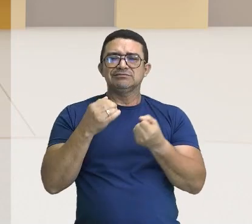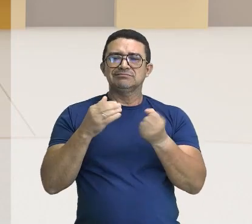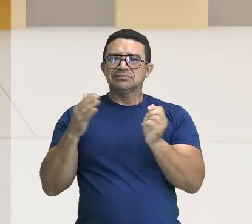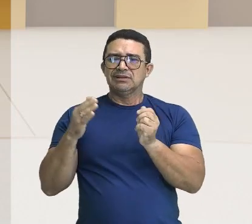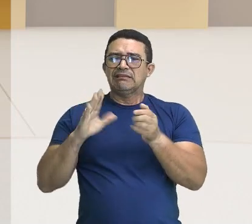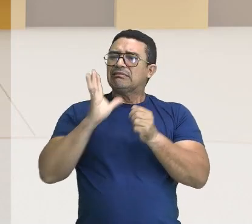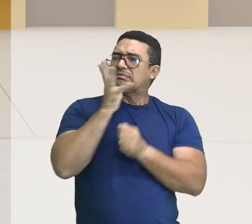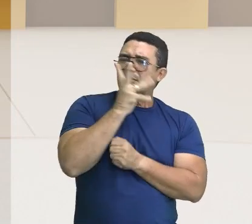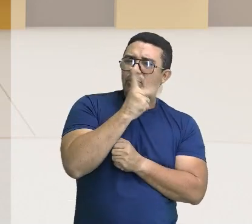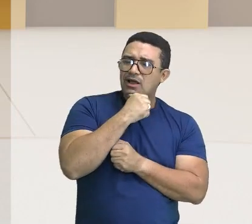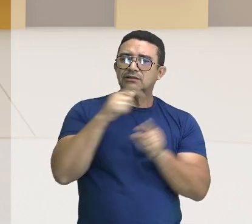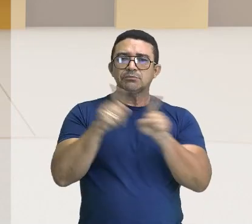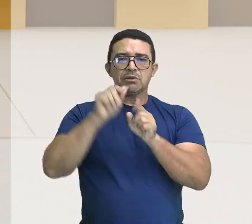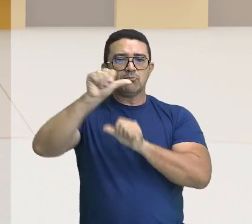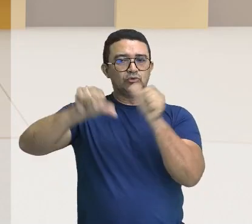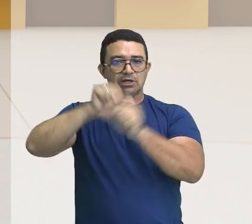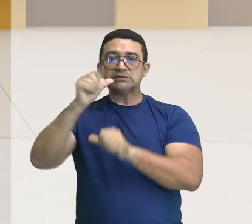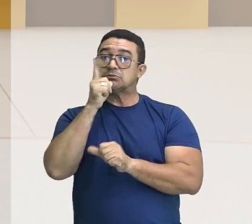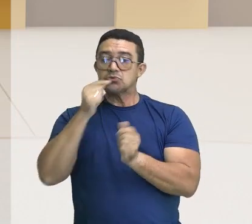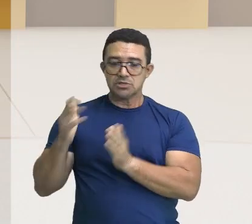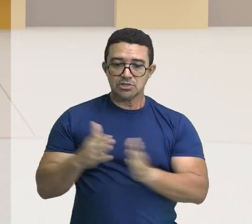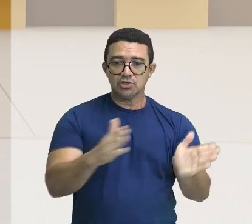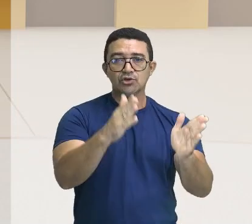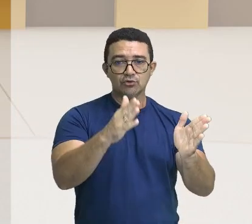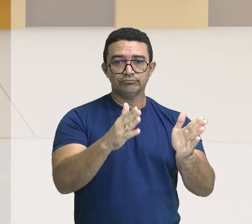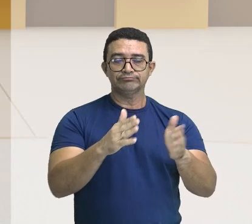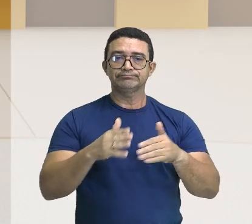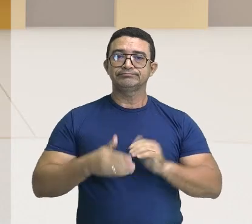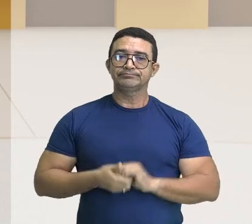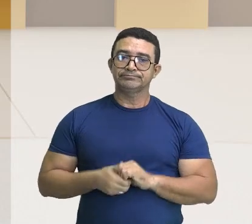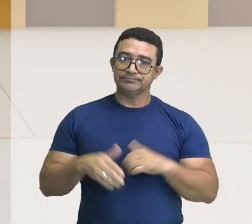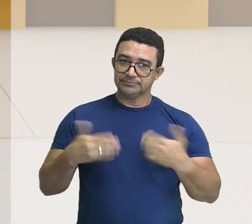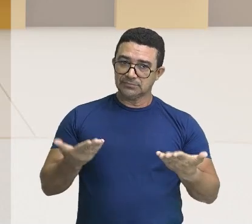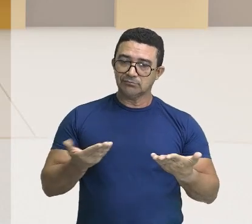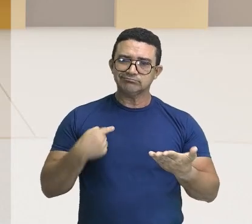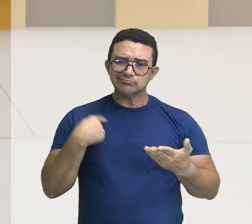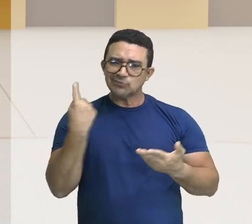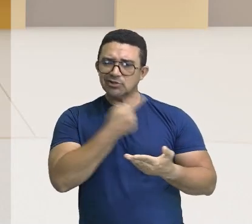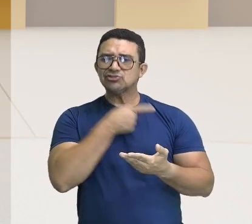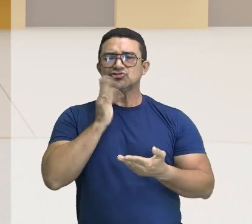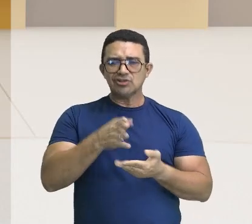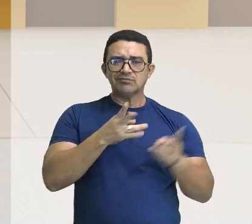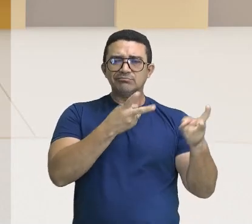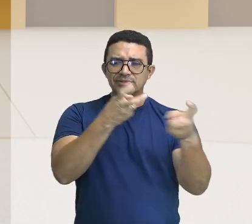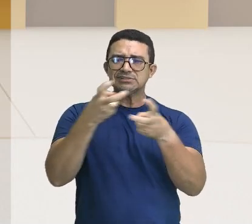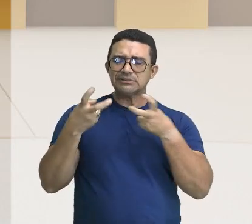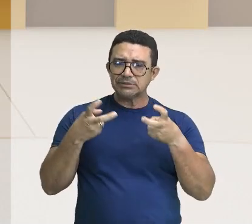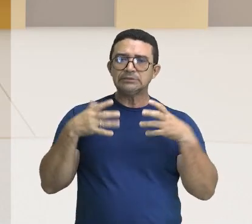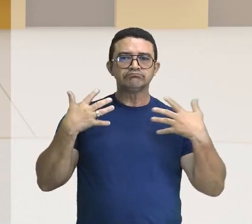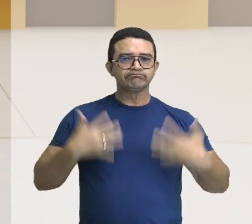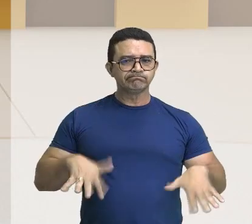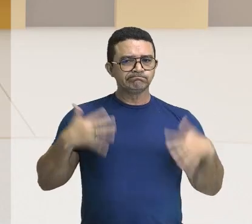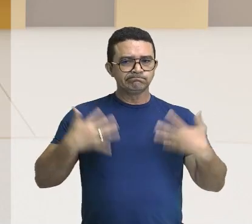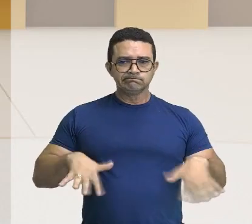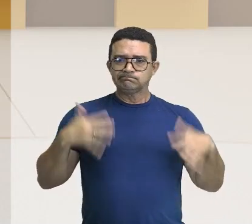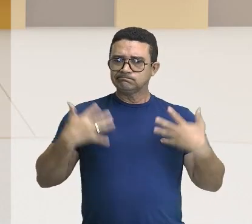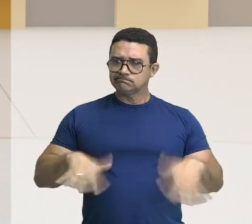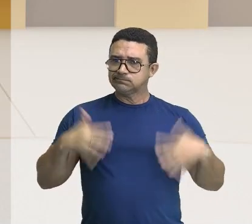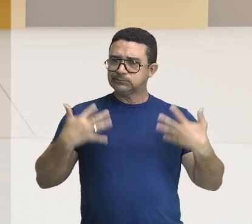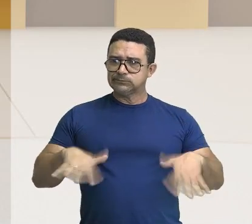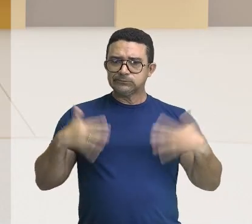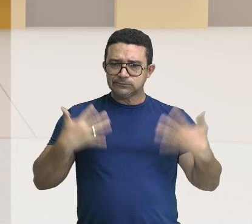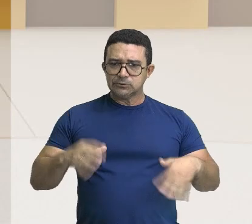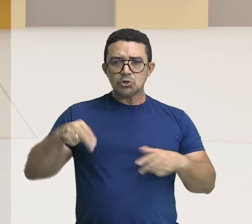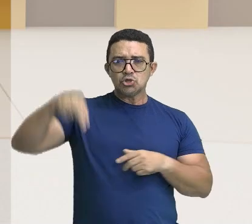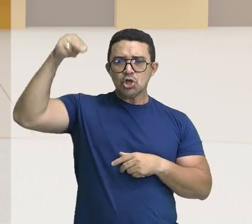mudanças nos regimes dos rios e riachos. E esse é um efeito que a gente observa bastante, né, professor? De norte a sul